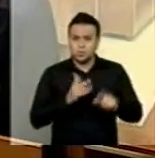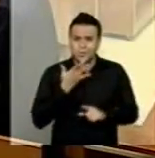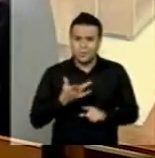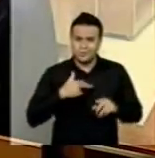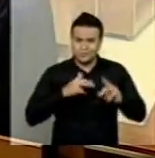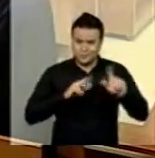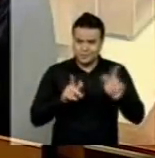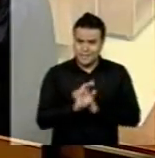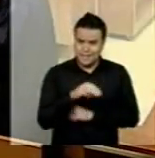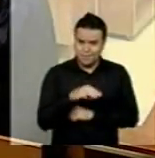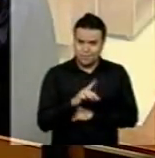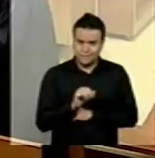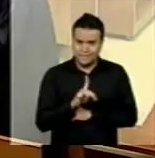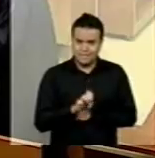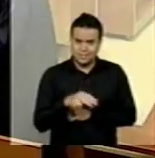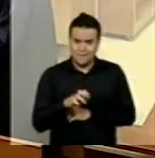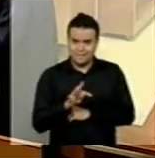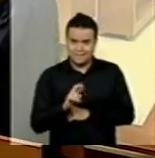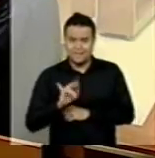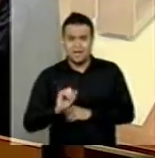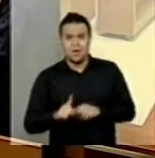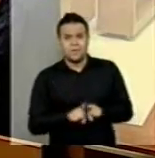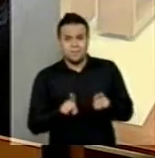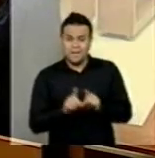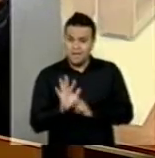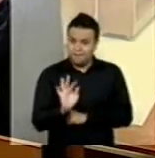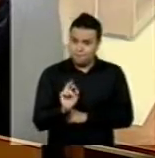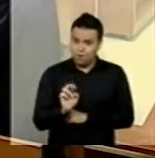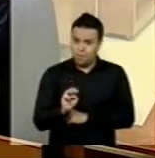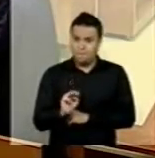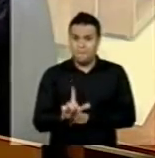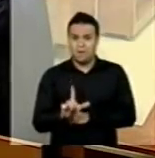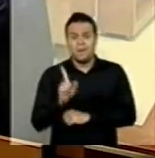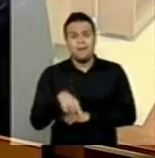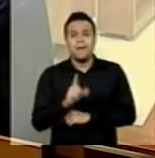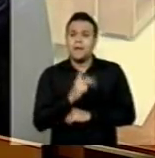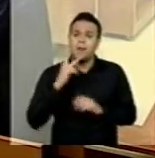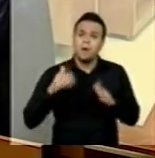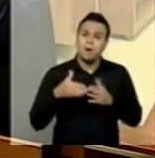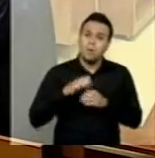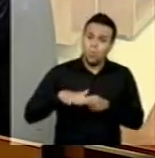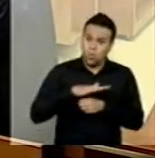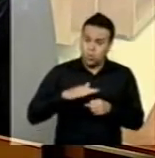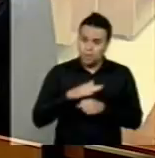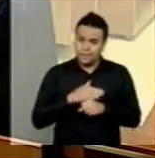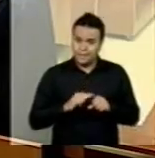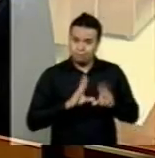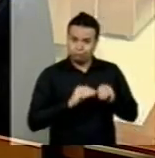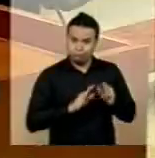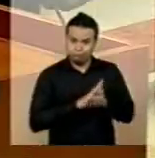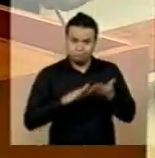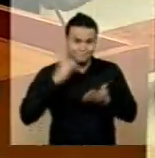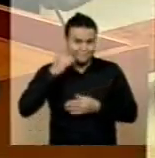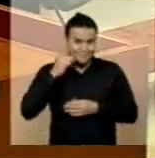imunidades materiais e imunidades formais. Se estava estendendo as imunidades aos